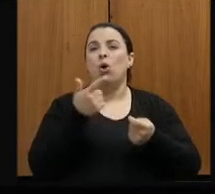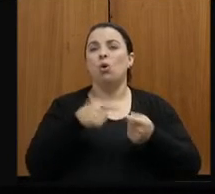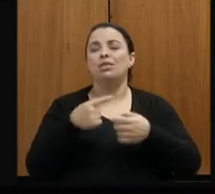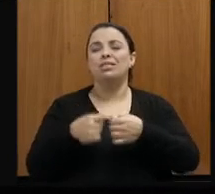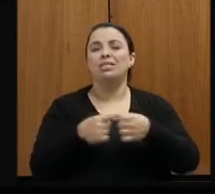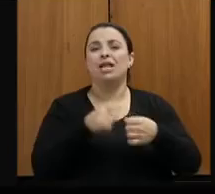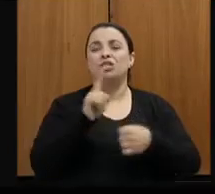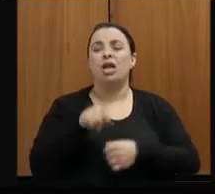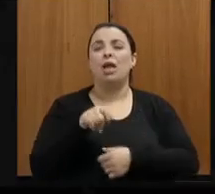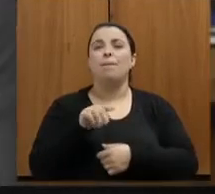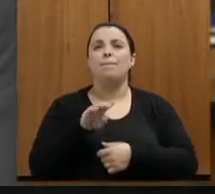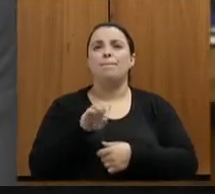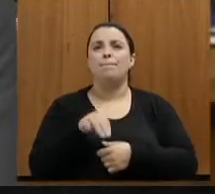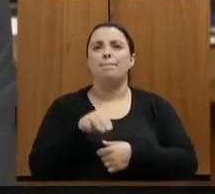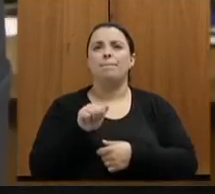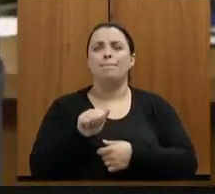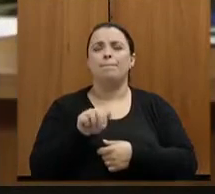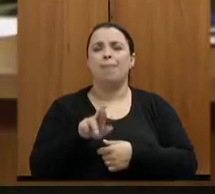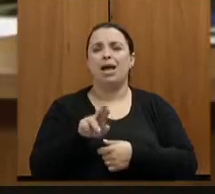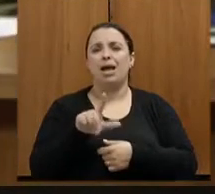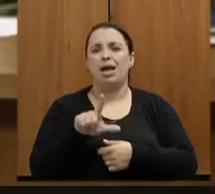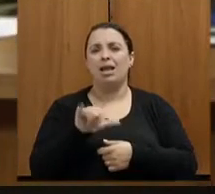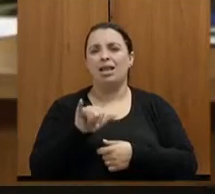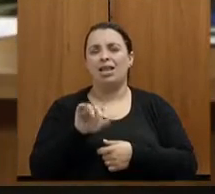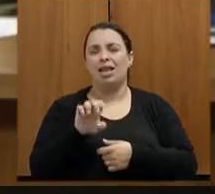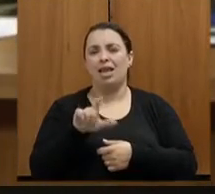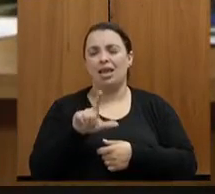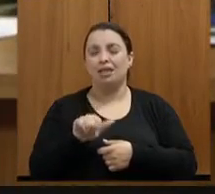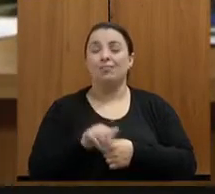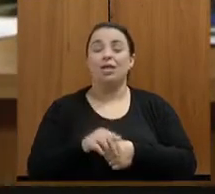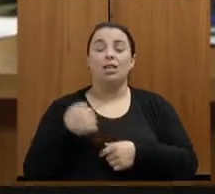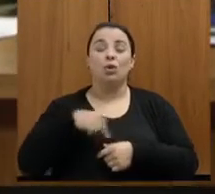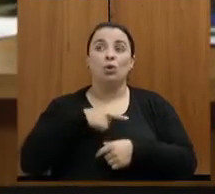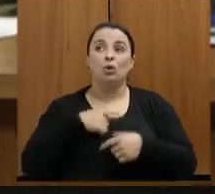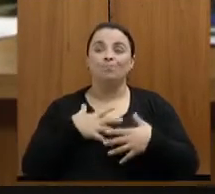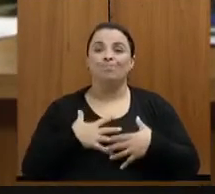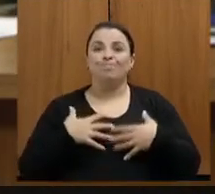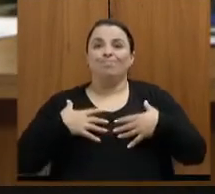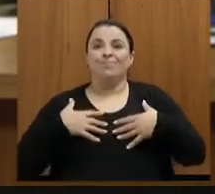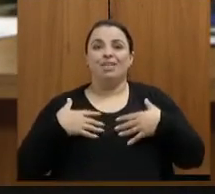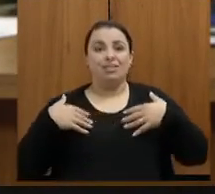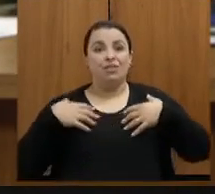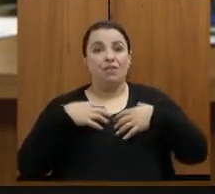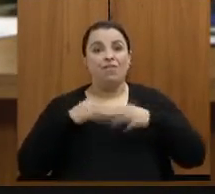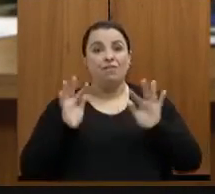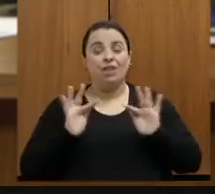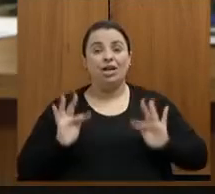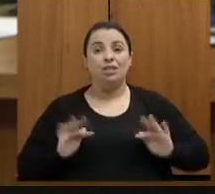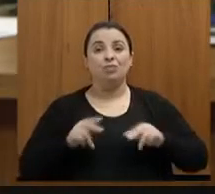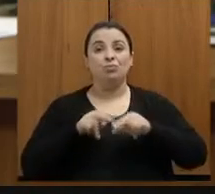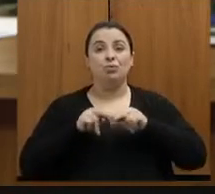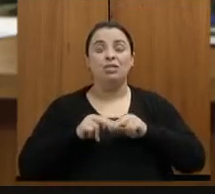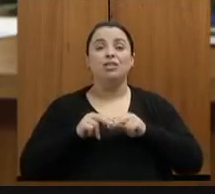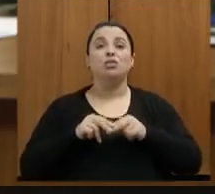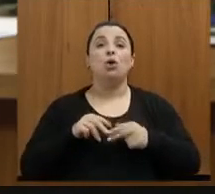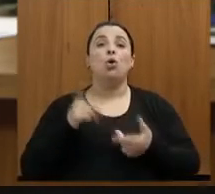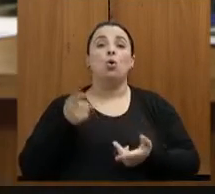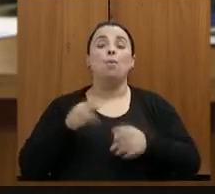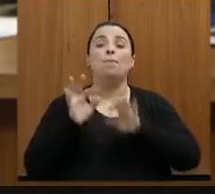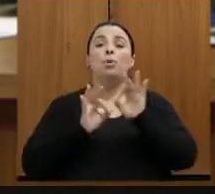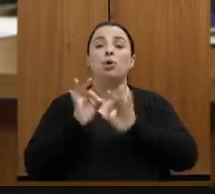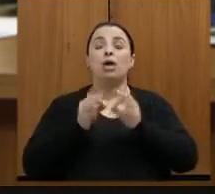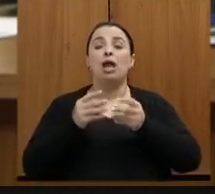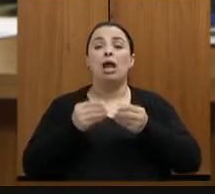Então, professor, a gente tem a grata satisfação de estar conseguindo levar o Minas REURB para 14 municípios dos 28